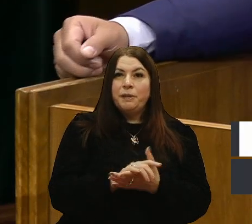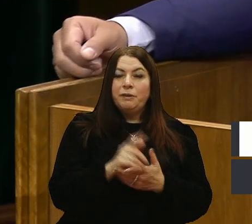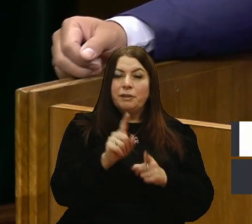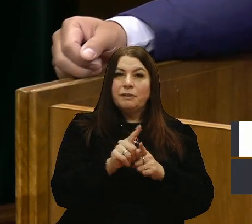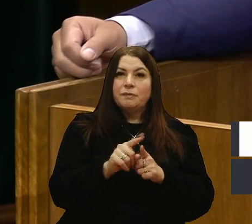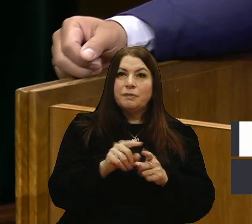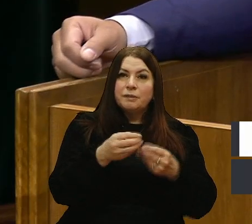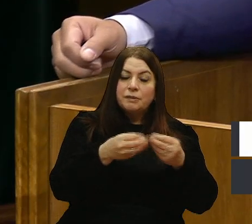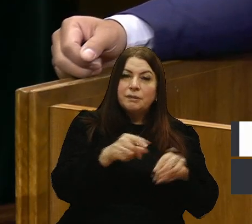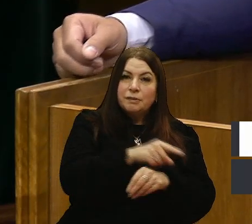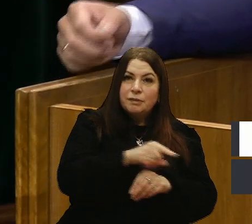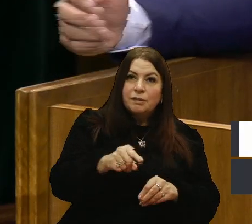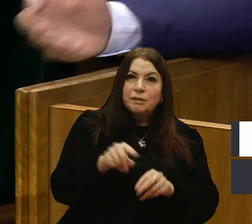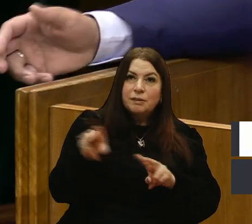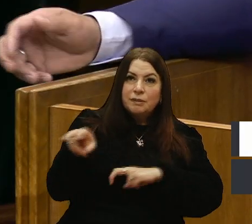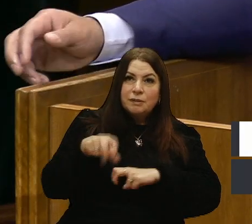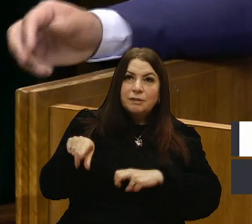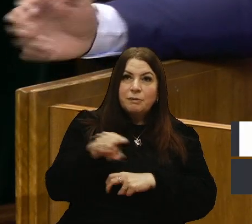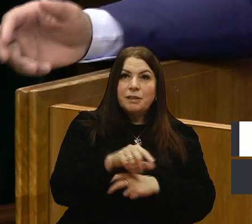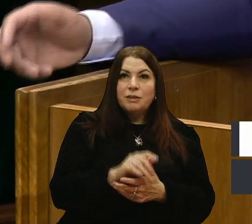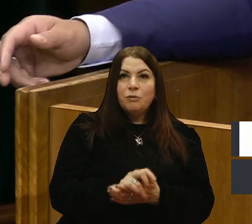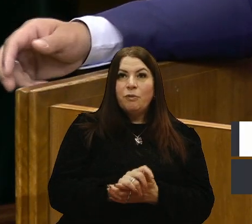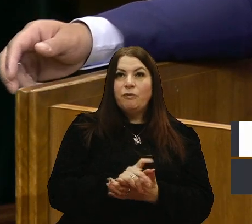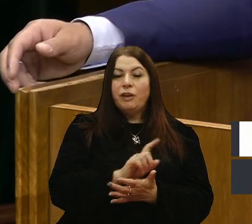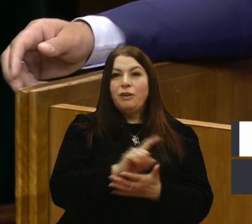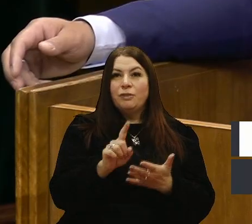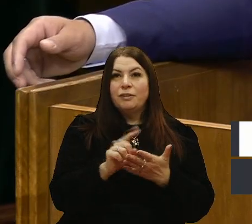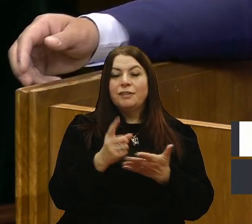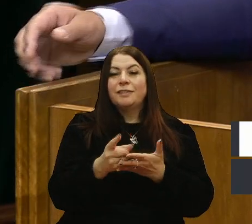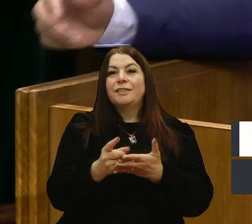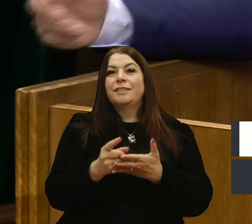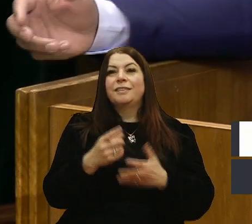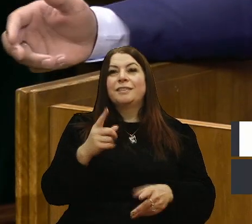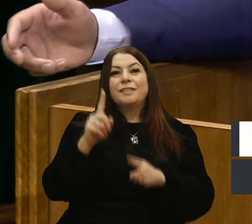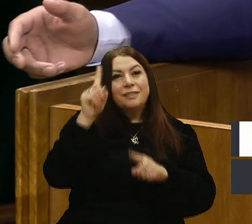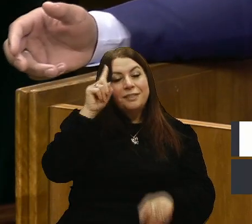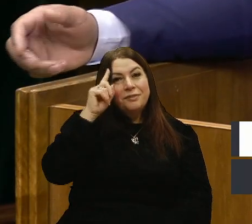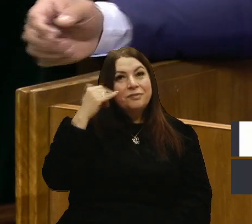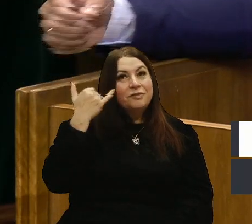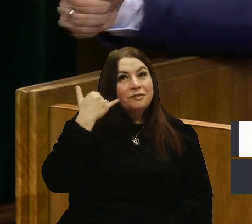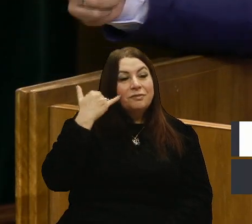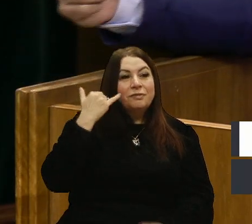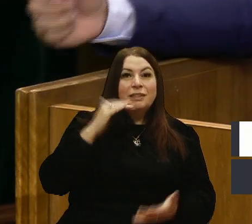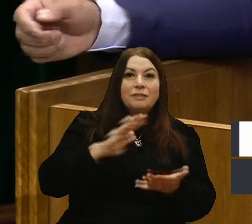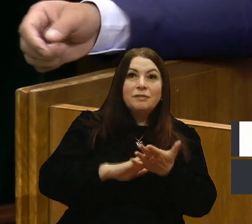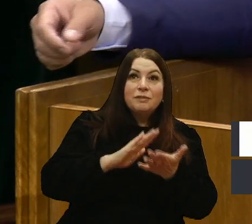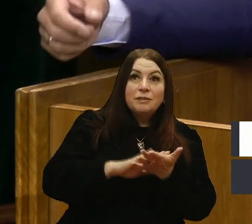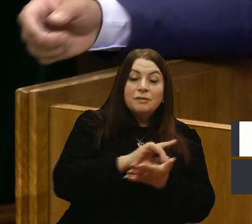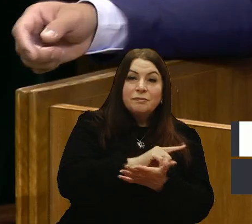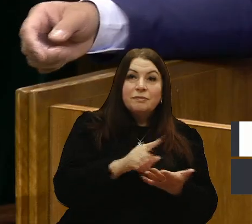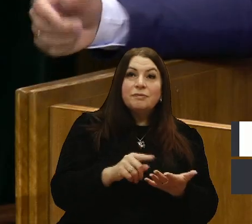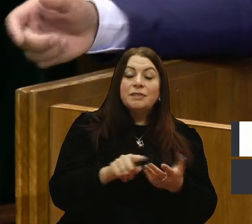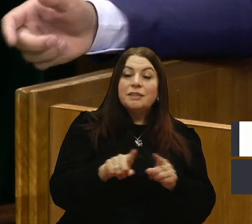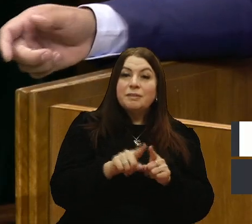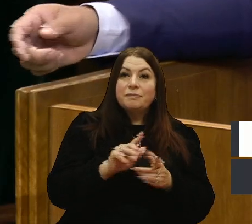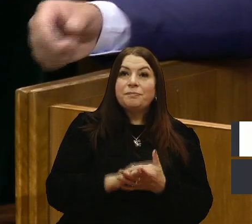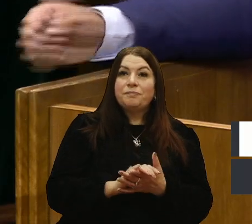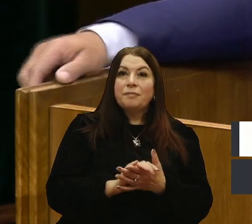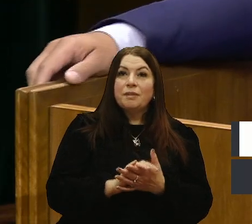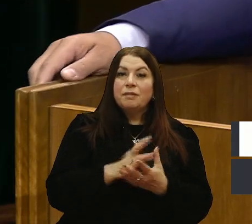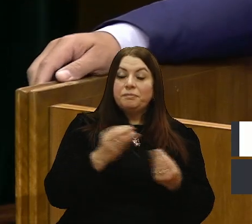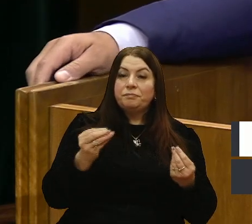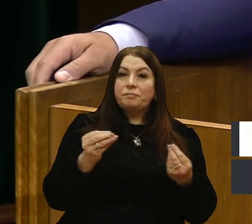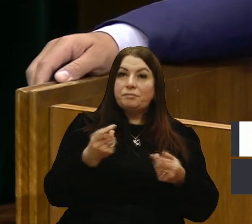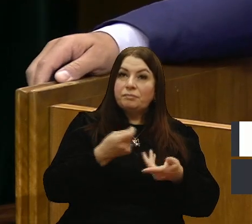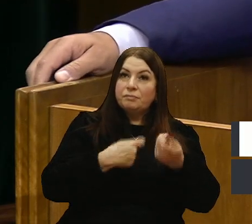prejudicando os agricultores. Então, a gente todo dia recebendo ligações, nos cobrando, né, batendo bastante